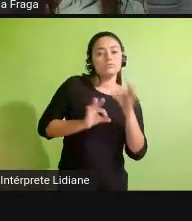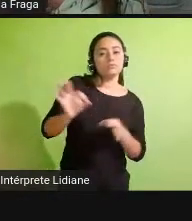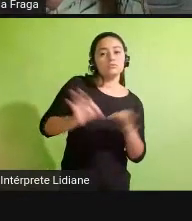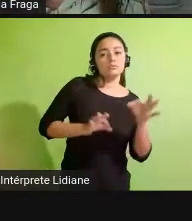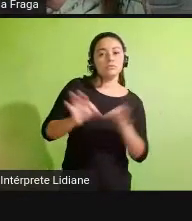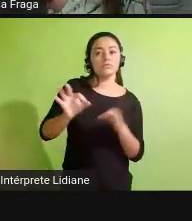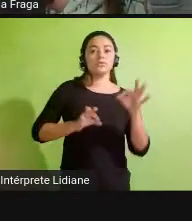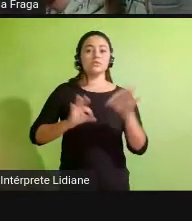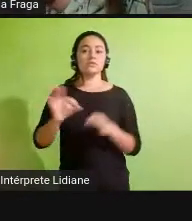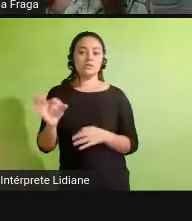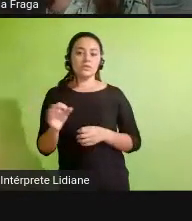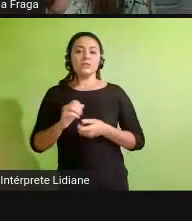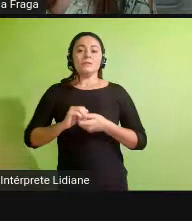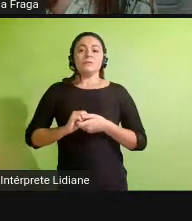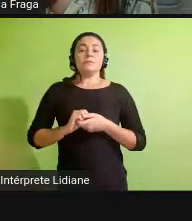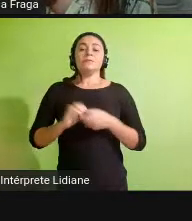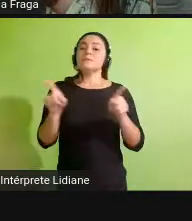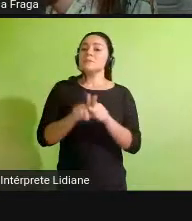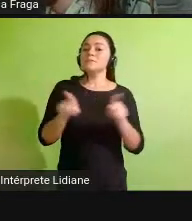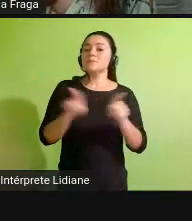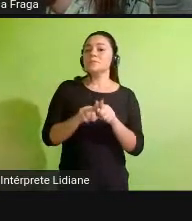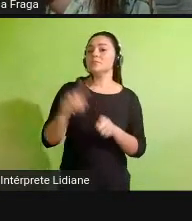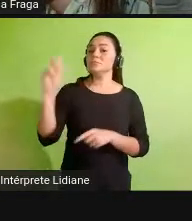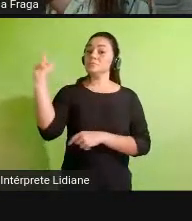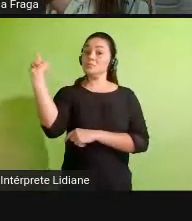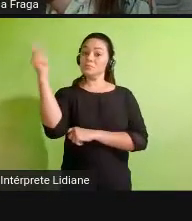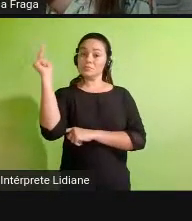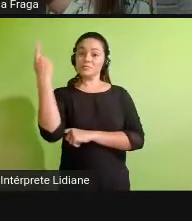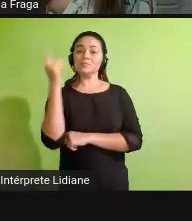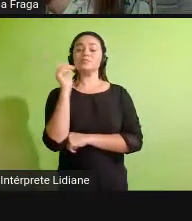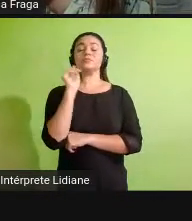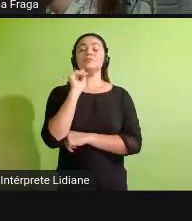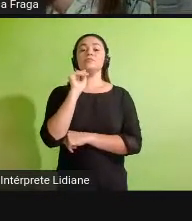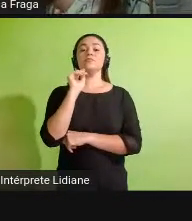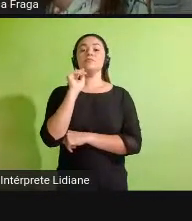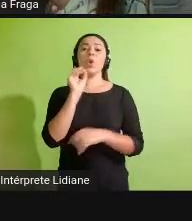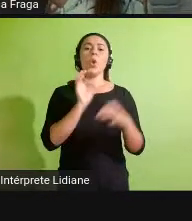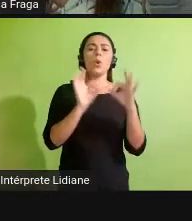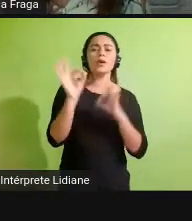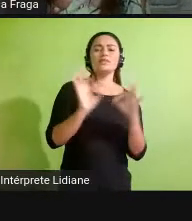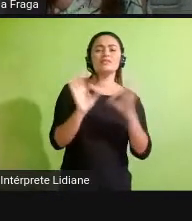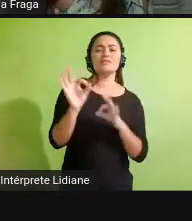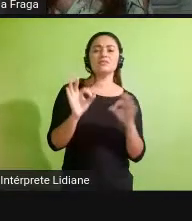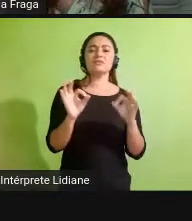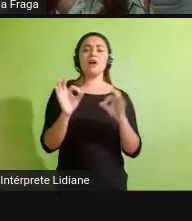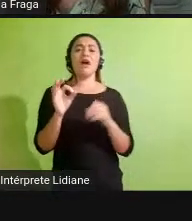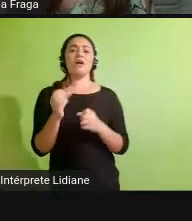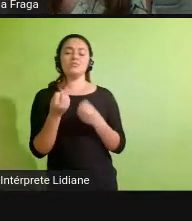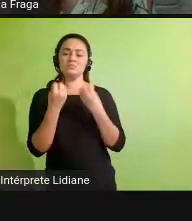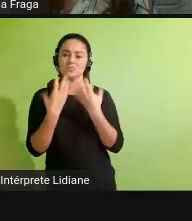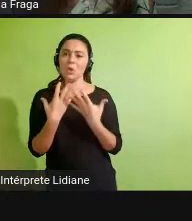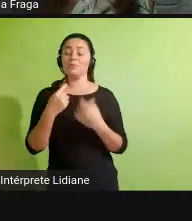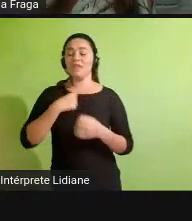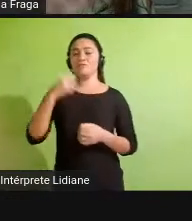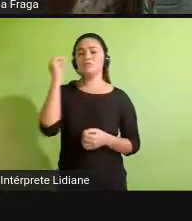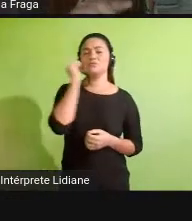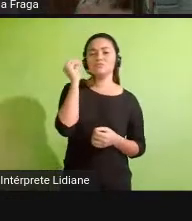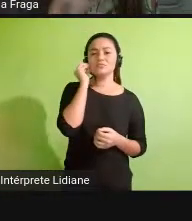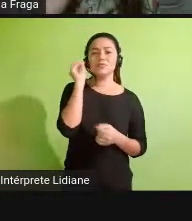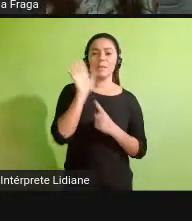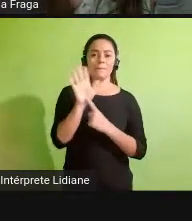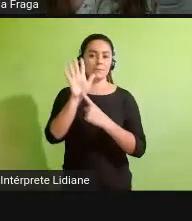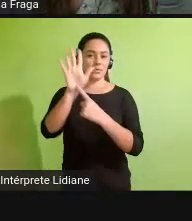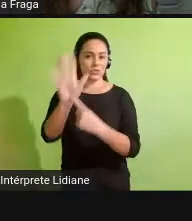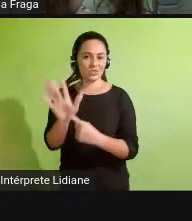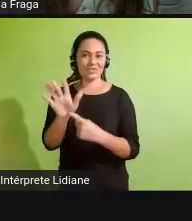modo que as histórias elas se adaptassem aos moldes do jogo. Certo? Eu vou tentar fazer uma simulaçãozinha com vocês. Eu acho que esse slide não está